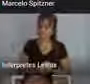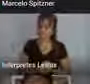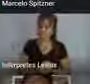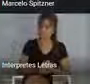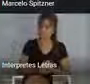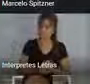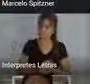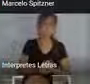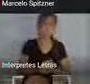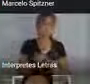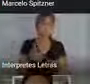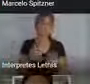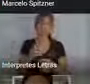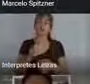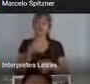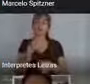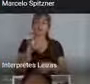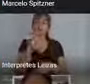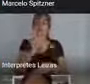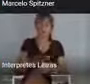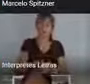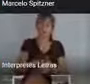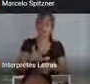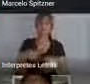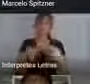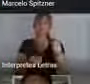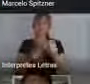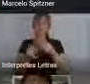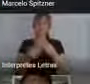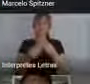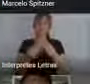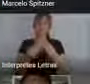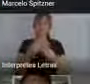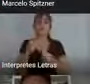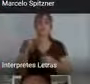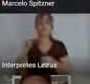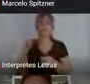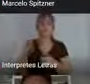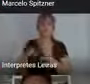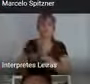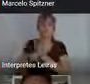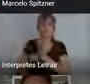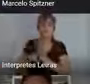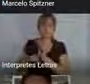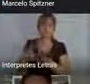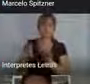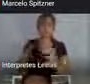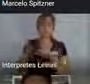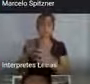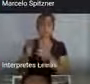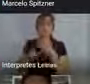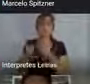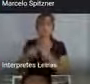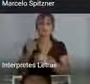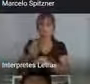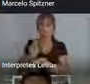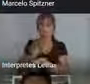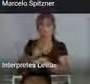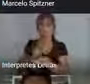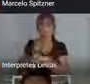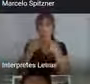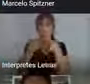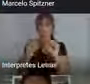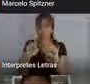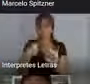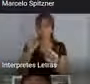Boa tarde, professor. Como tem sido a observação nas suas pesquisas com relação à preservação da diversidade linguística nas